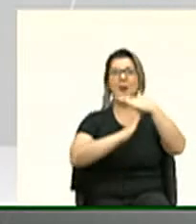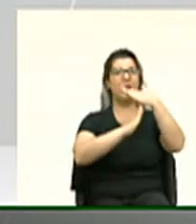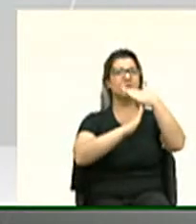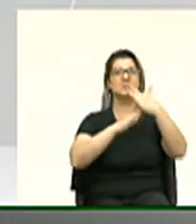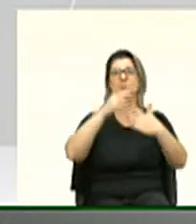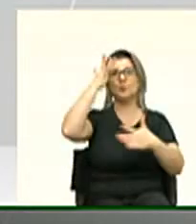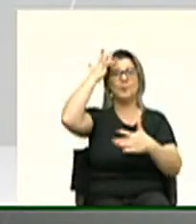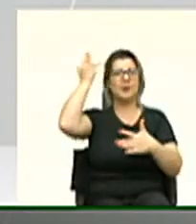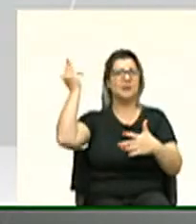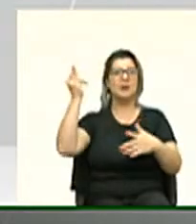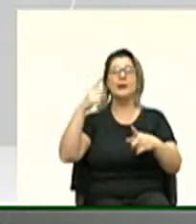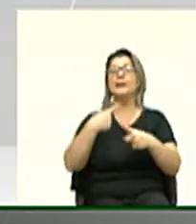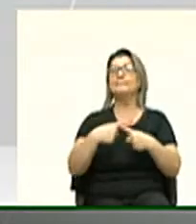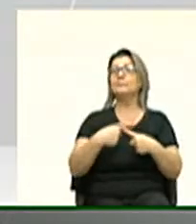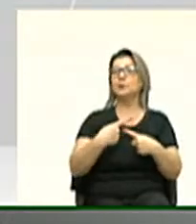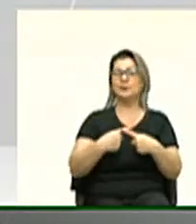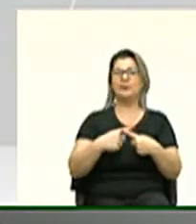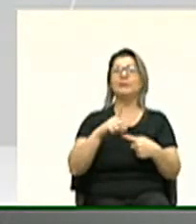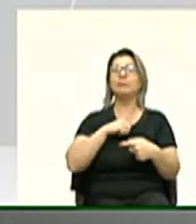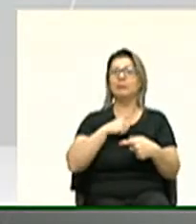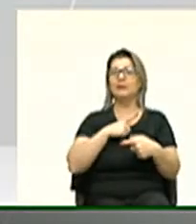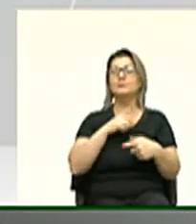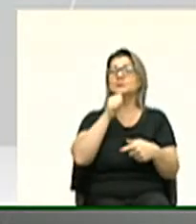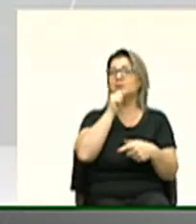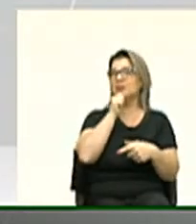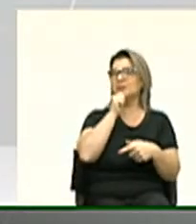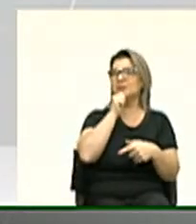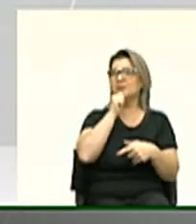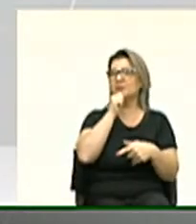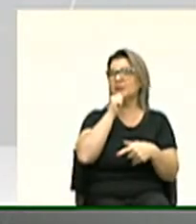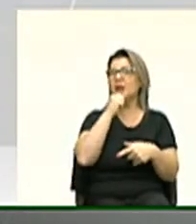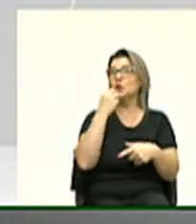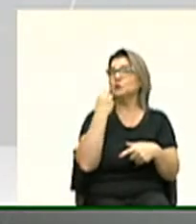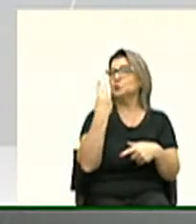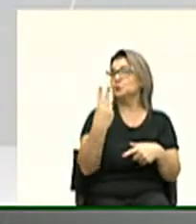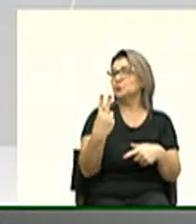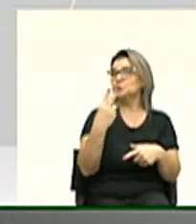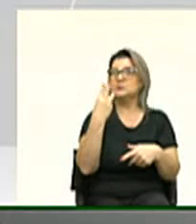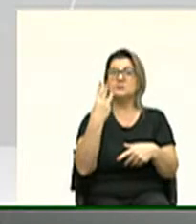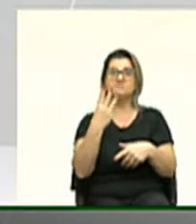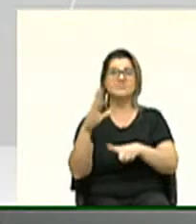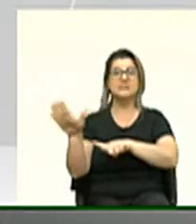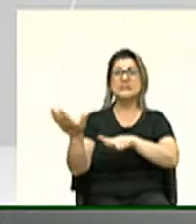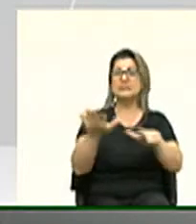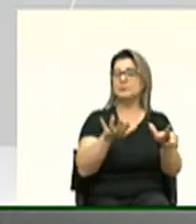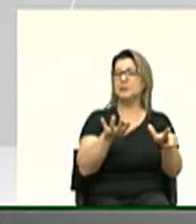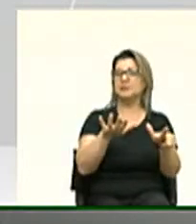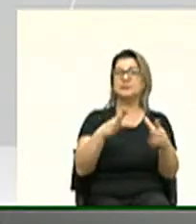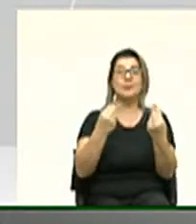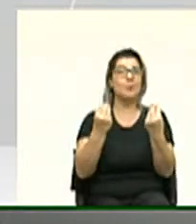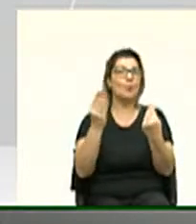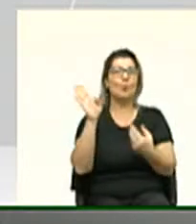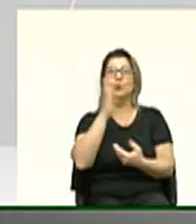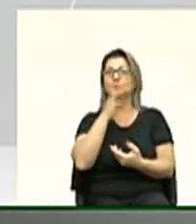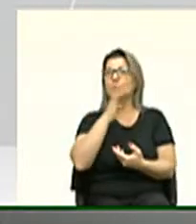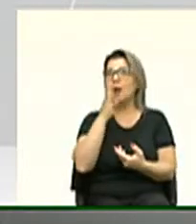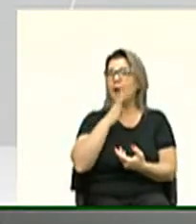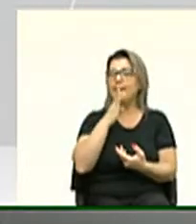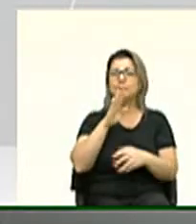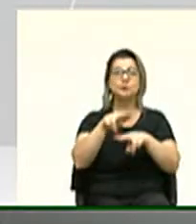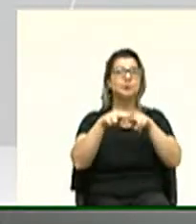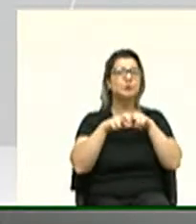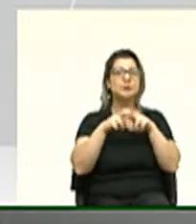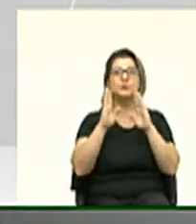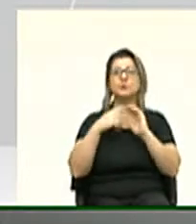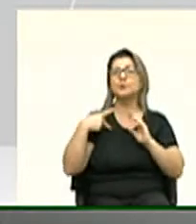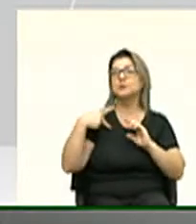Porque nós temos mais o pico aí de 2-3 semanas, é tudo muito rápido. Então, presidente, eu faria um apelo mais uma